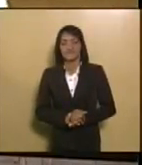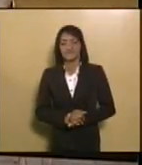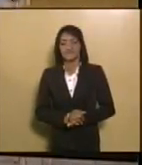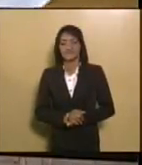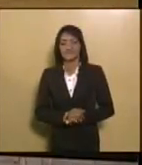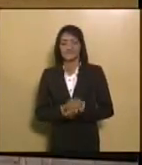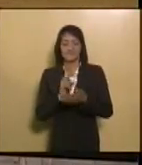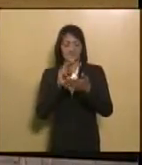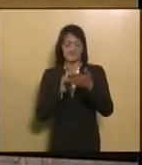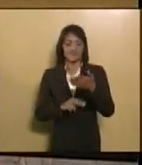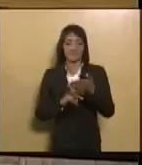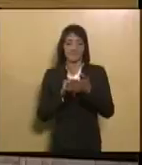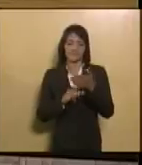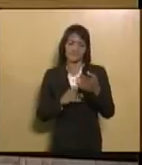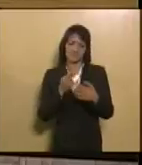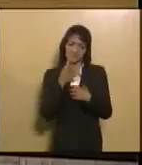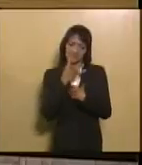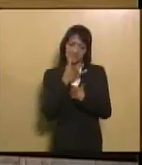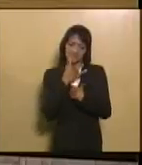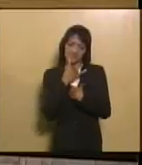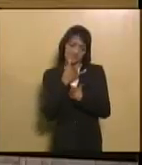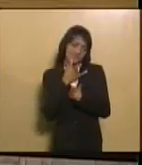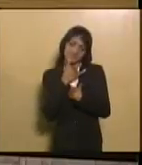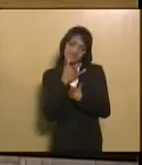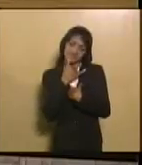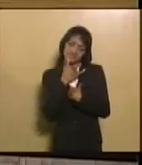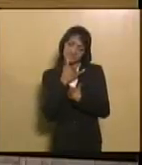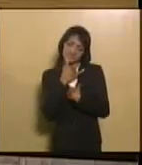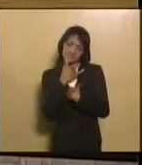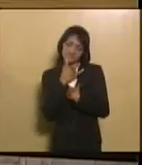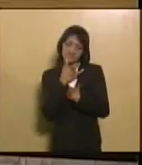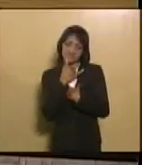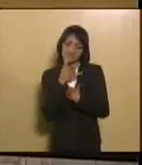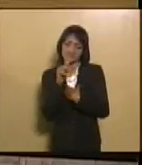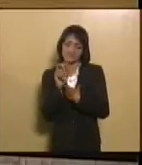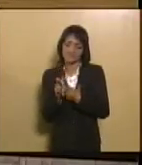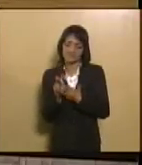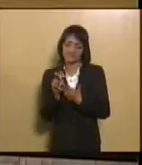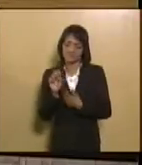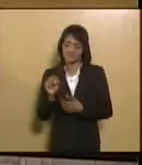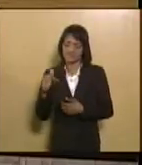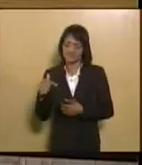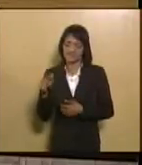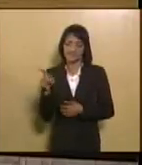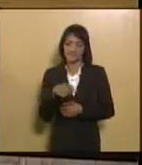Em apreciação, requerimento de pesado em número. Requerimento de pesado número